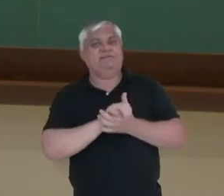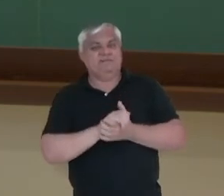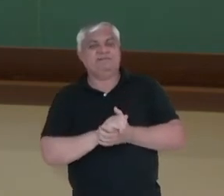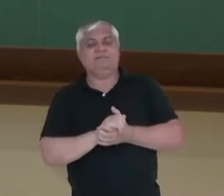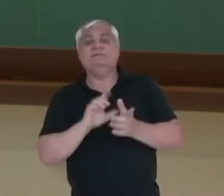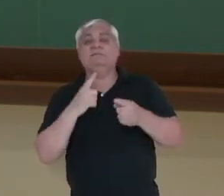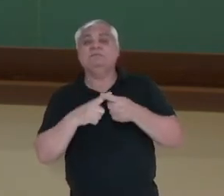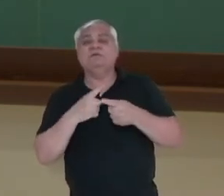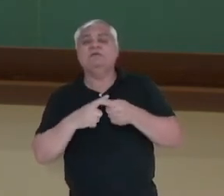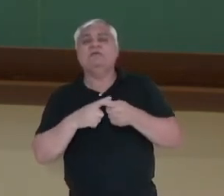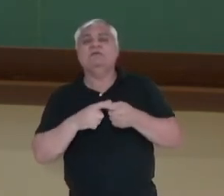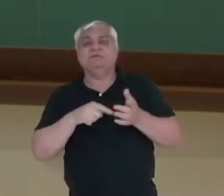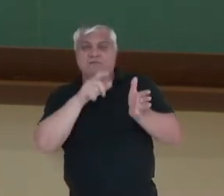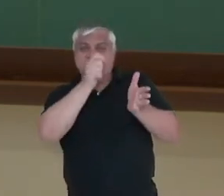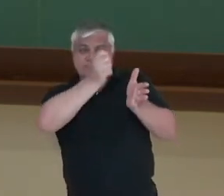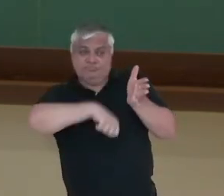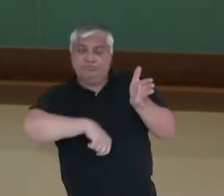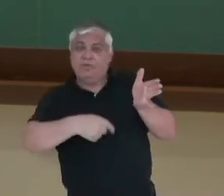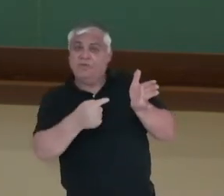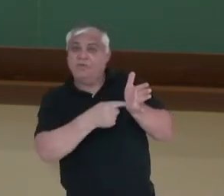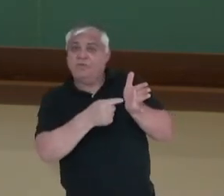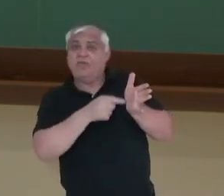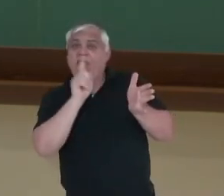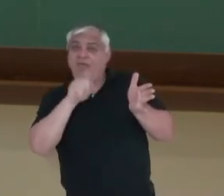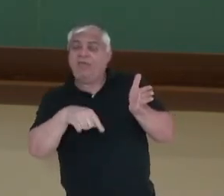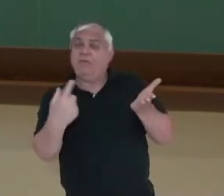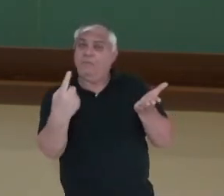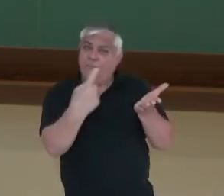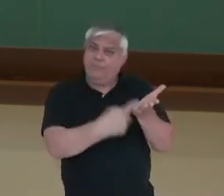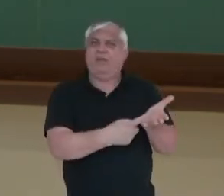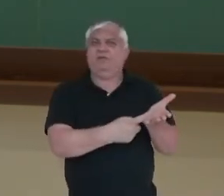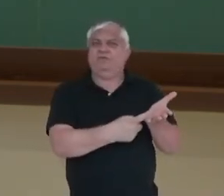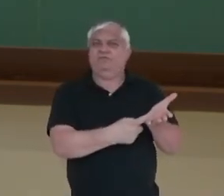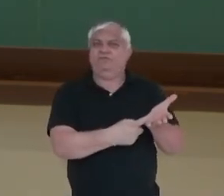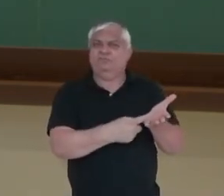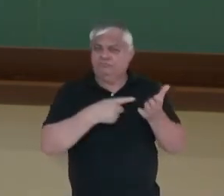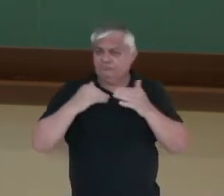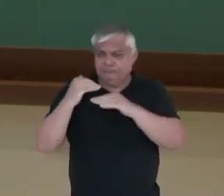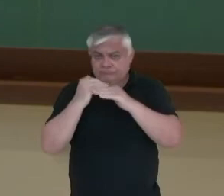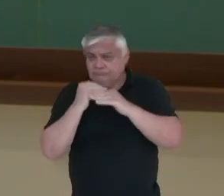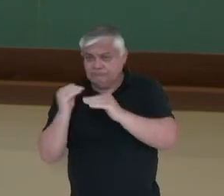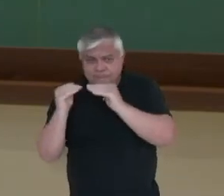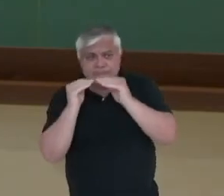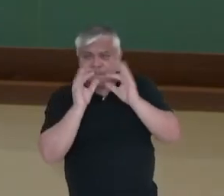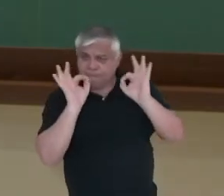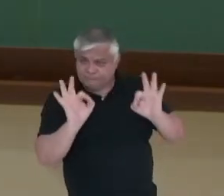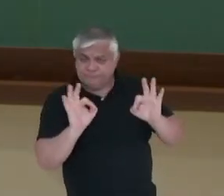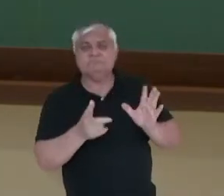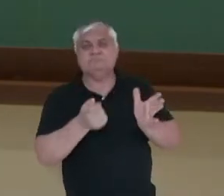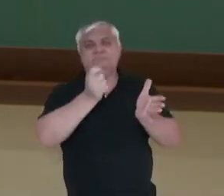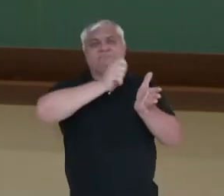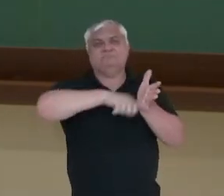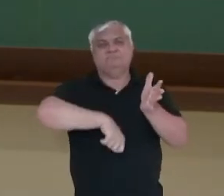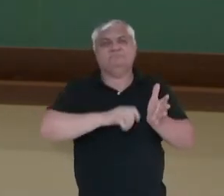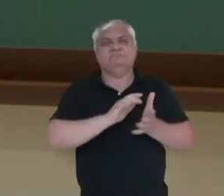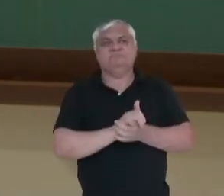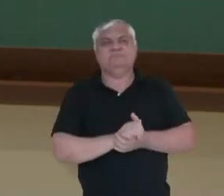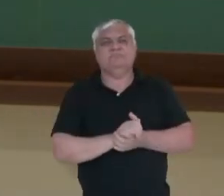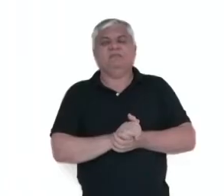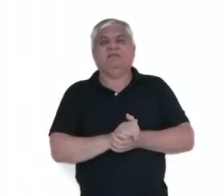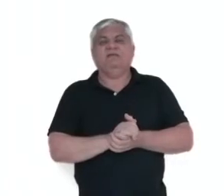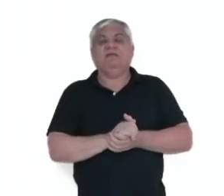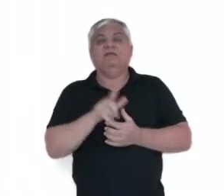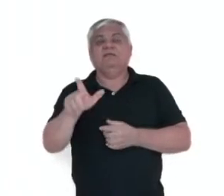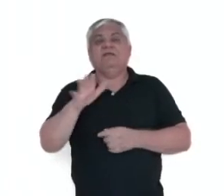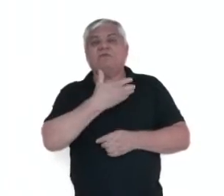esse contrato estabelecido por meio de um pacto, de um consenso, de um acordo em comum. A formação do Estado